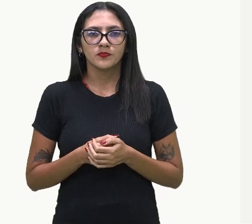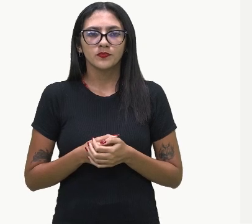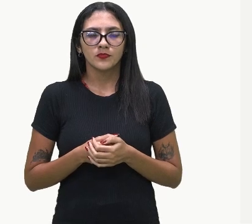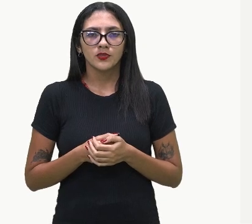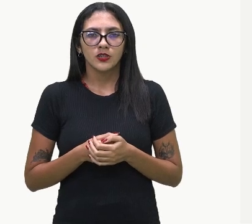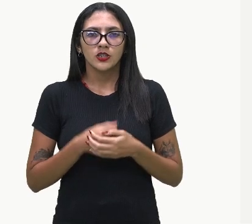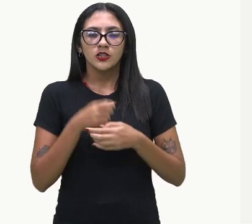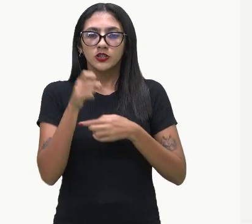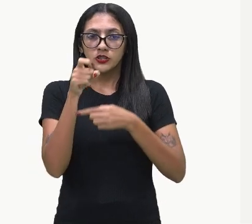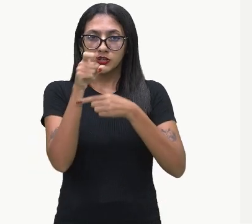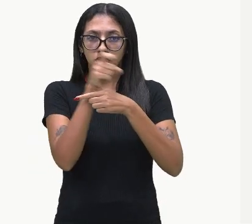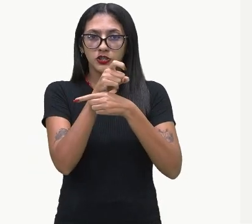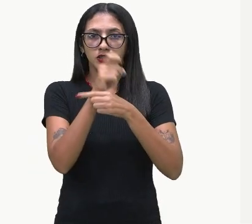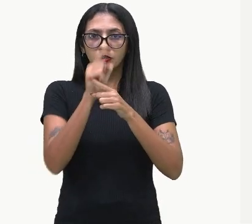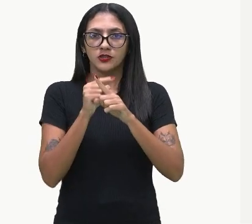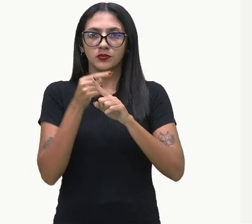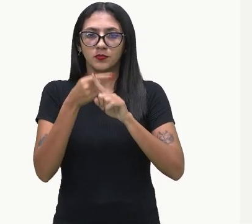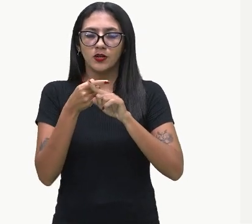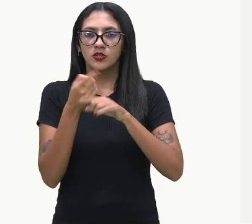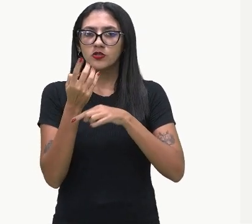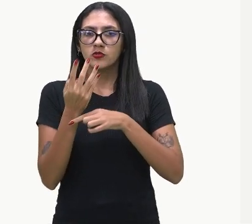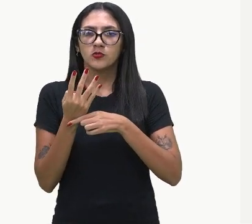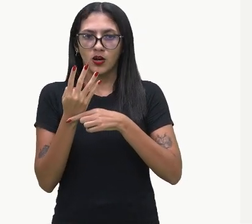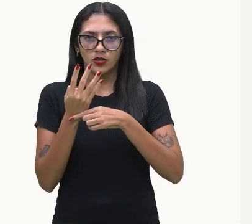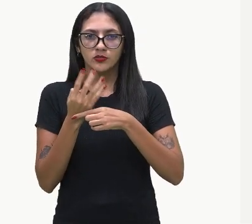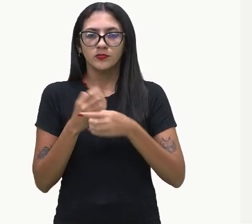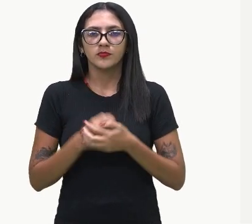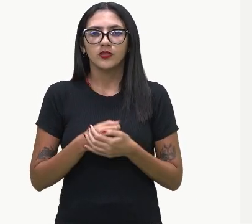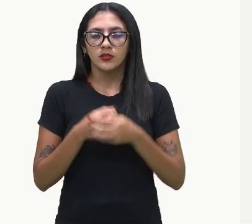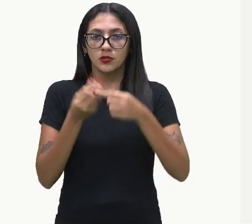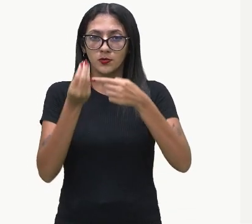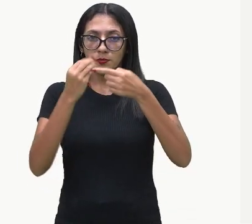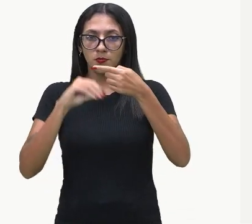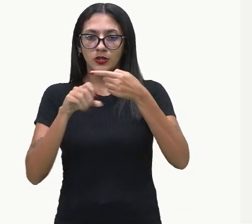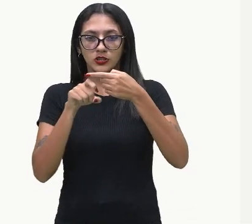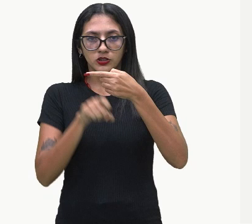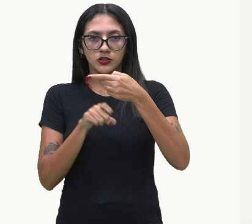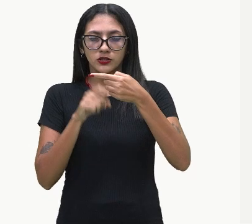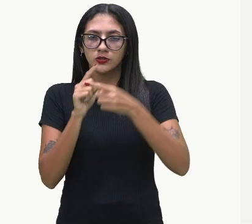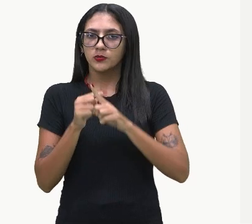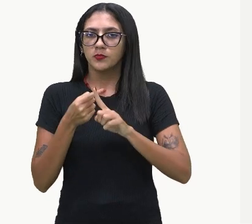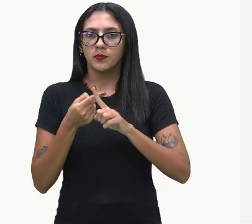mais 4 está para x mais 1.